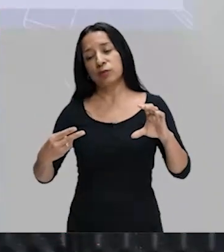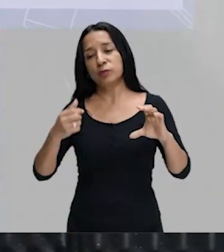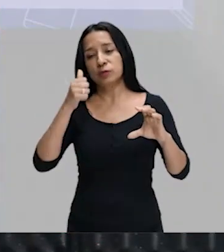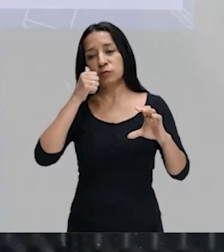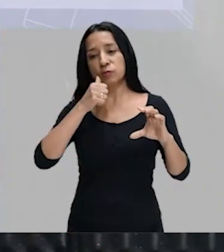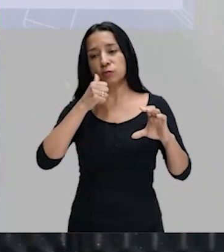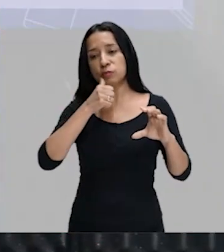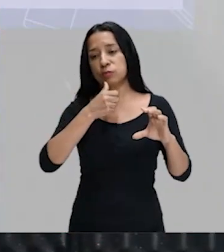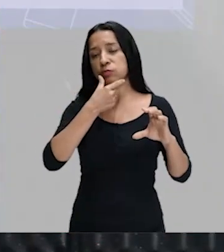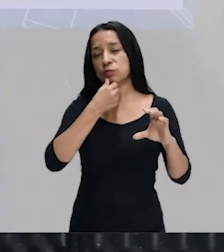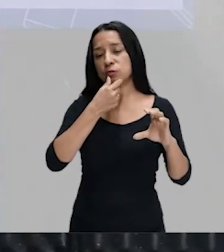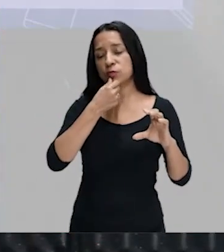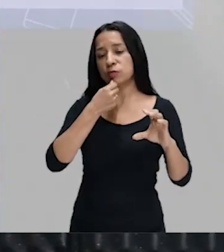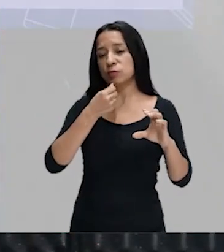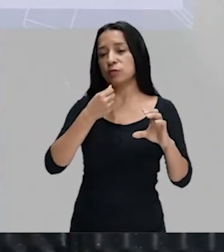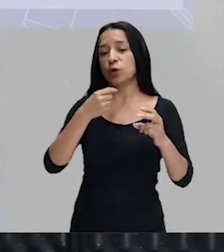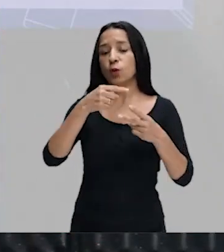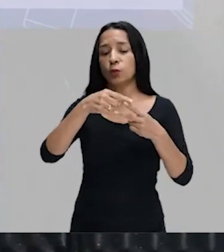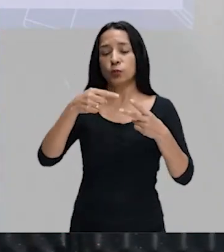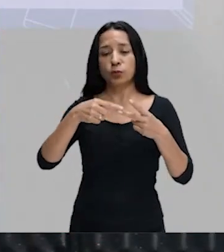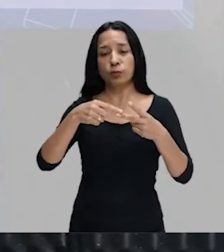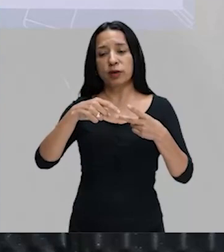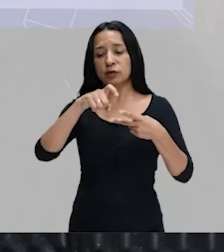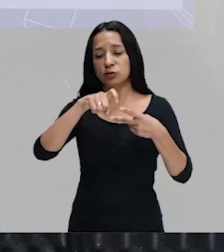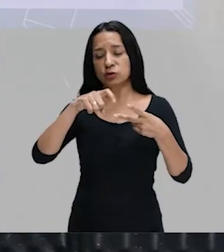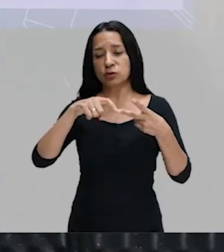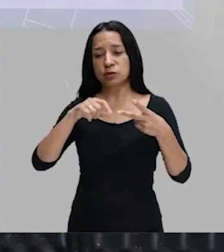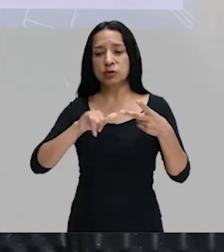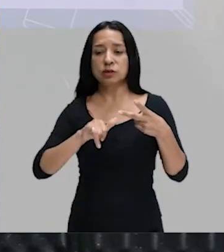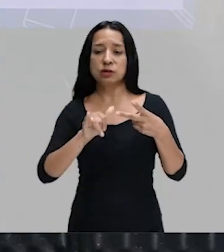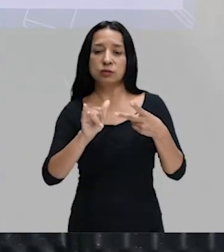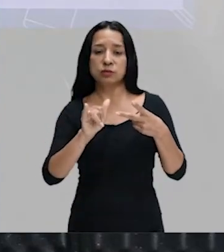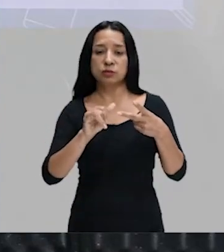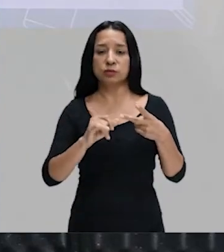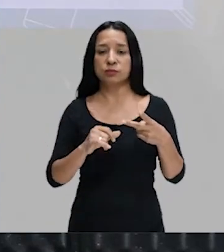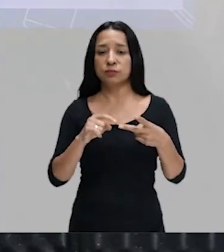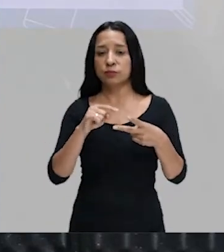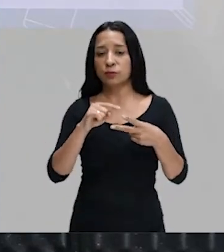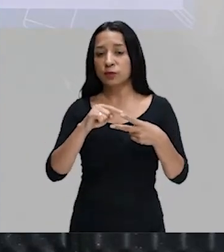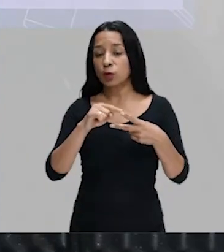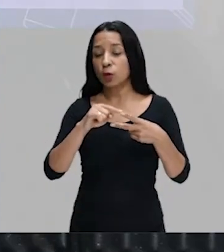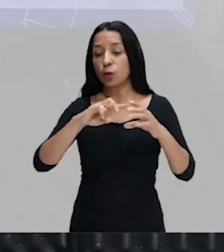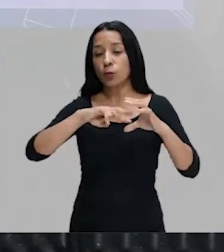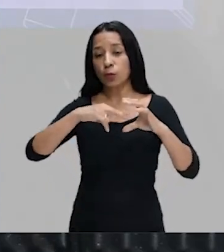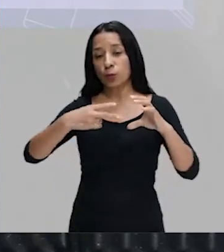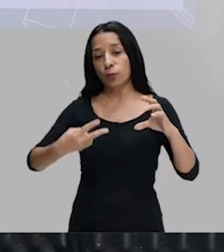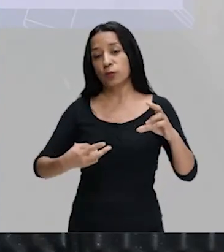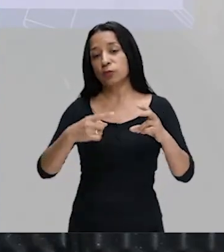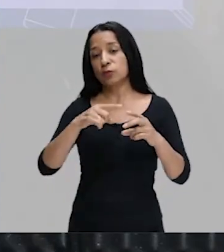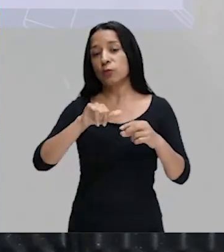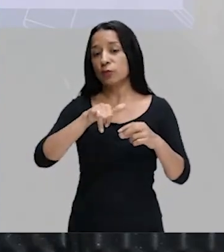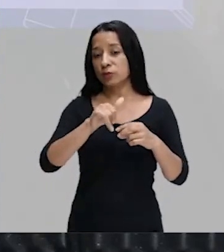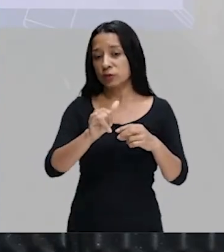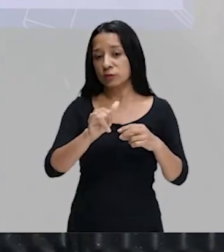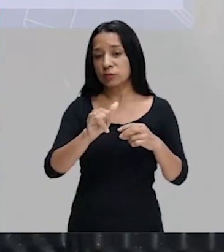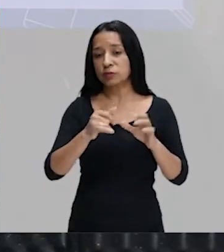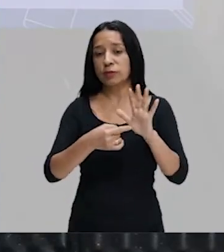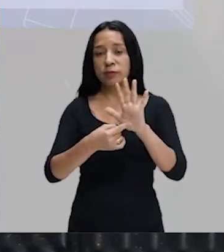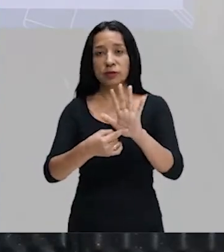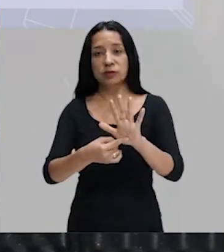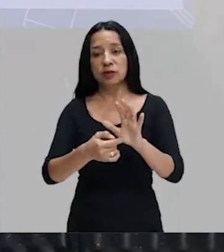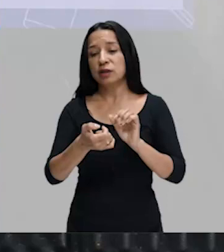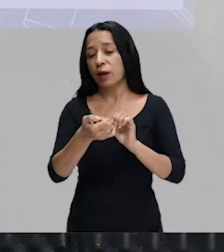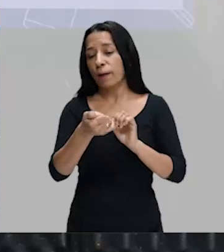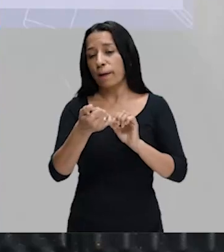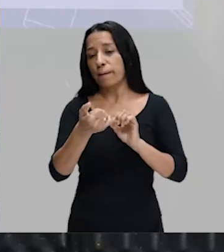pares sexuais XY. O cromossomo Y ele apresenta poucos genes, ele é um cromossomo pequeno,